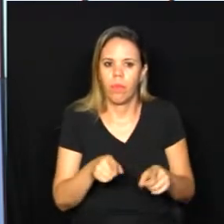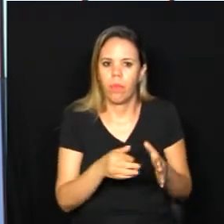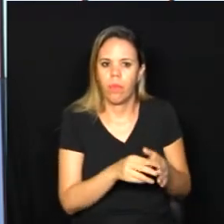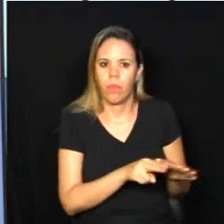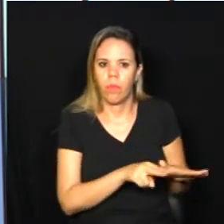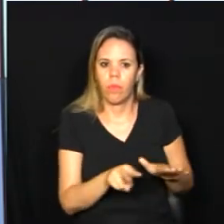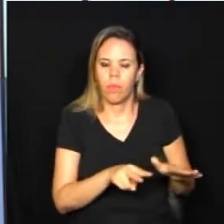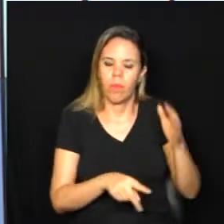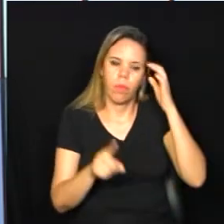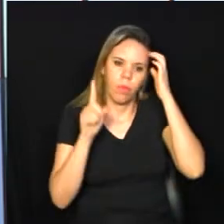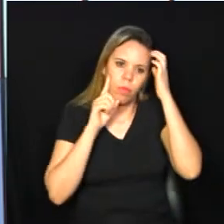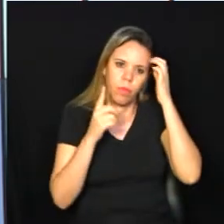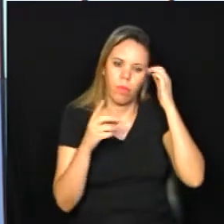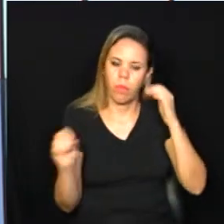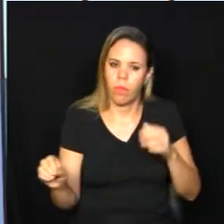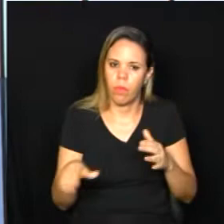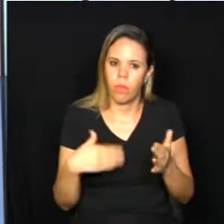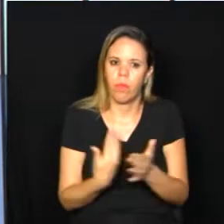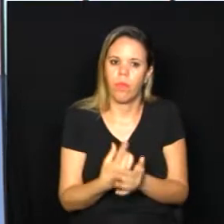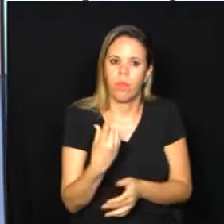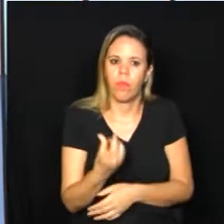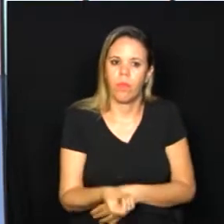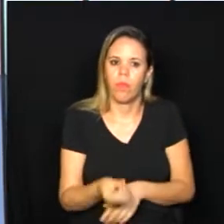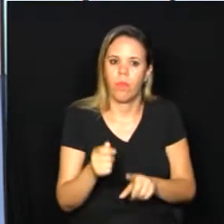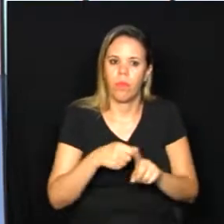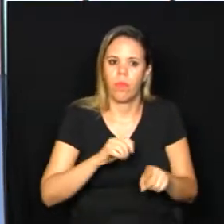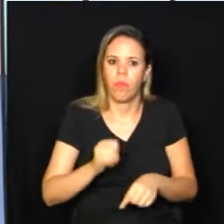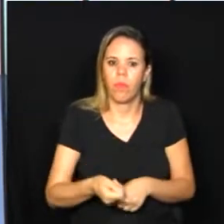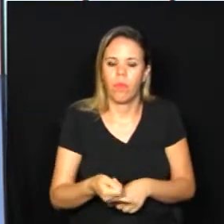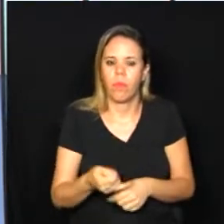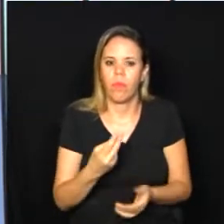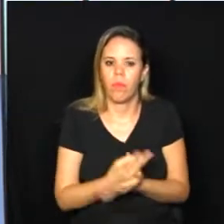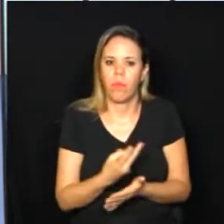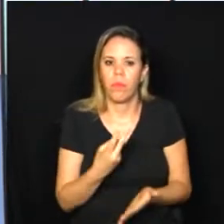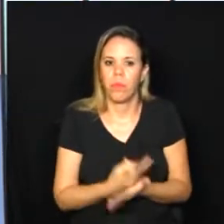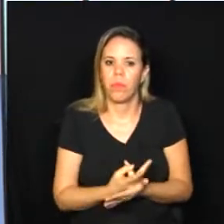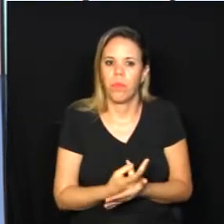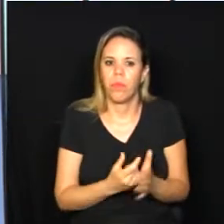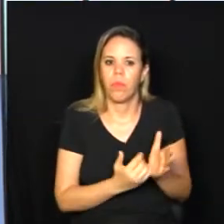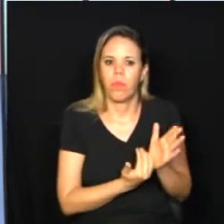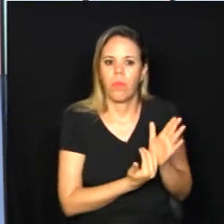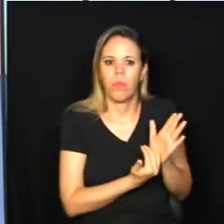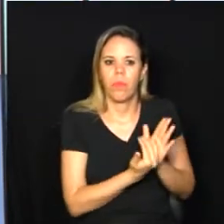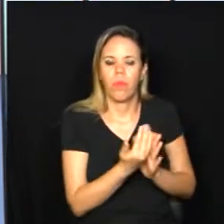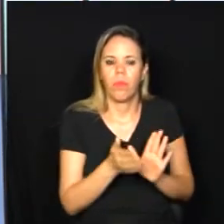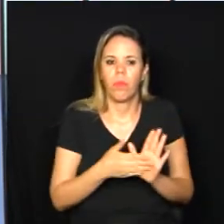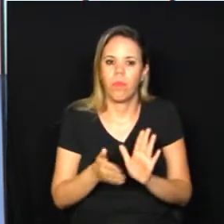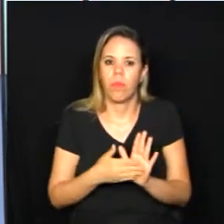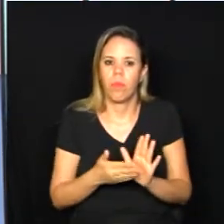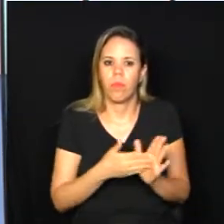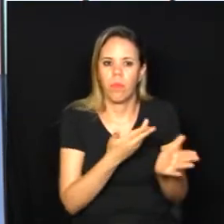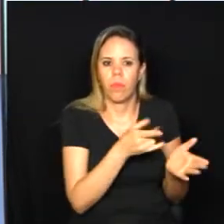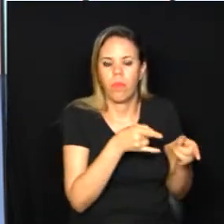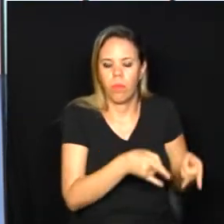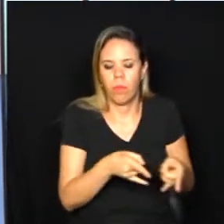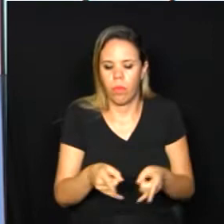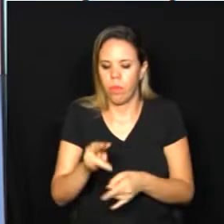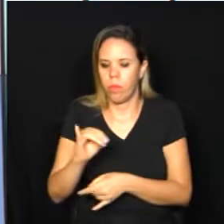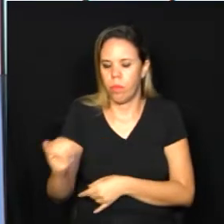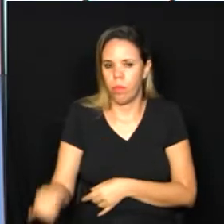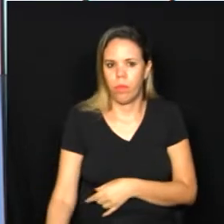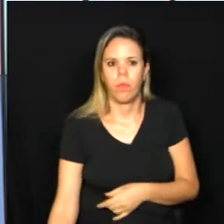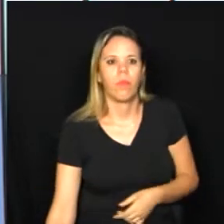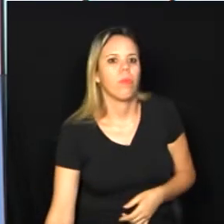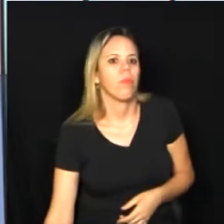semanas de 10 e 16 de janeiro, mesmo com o aumento das ofertas dos leitos de UTI,